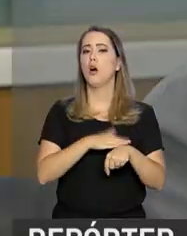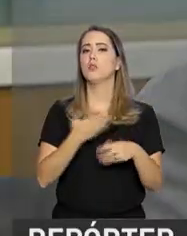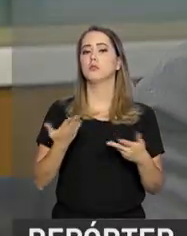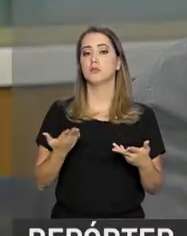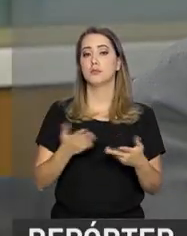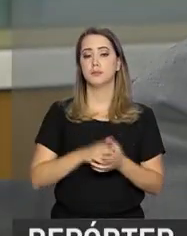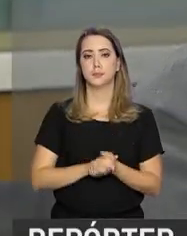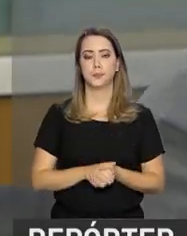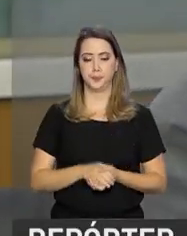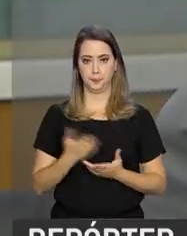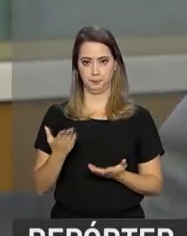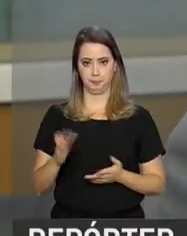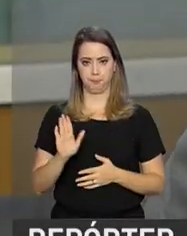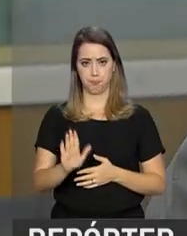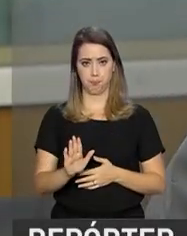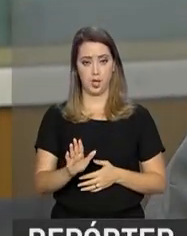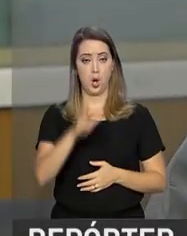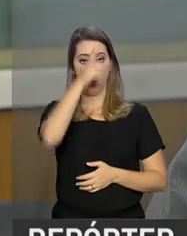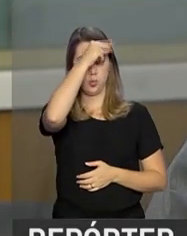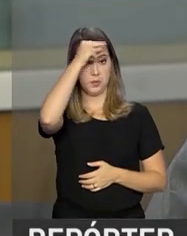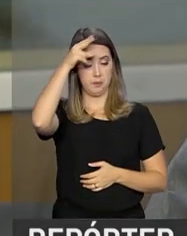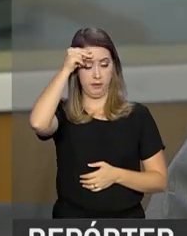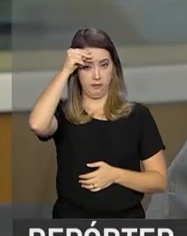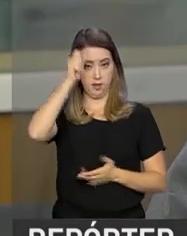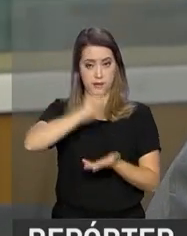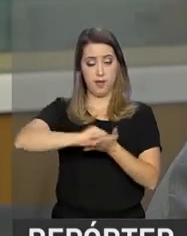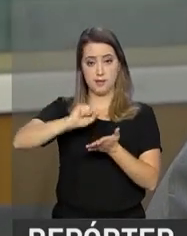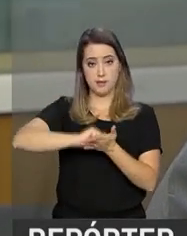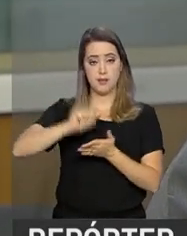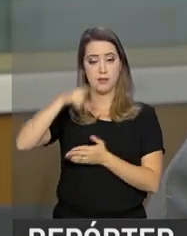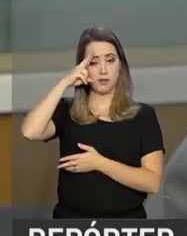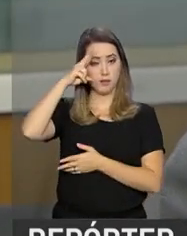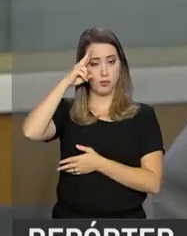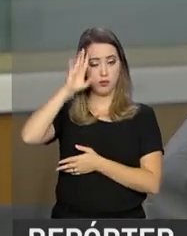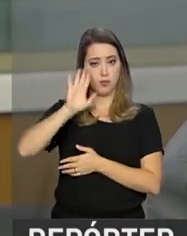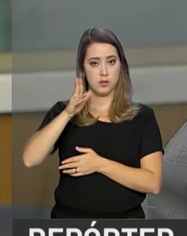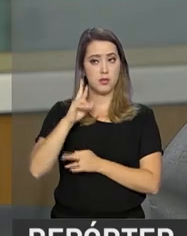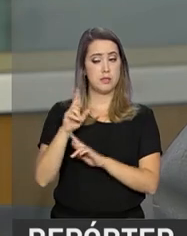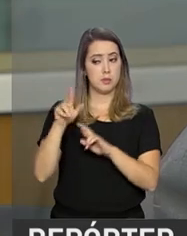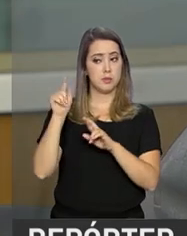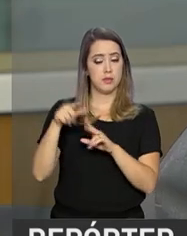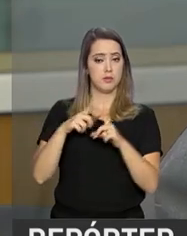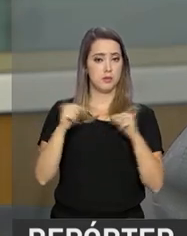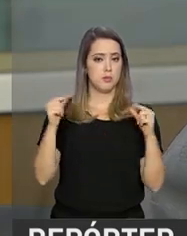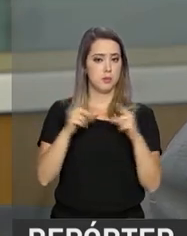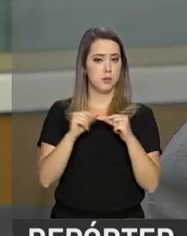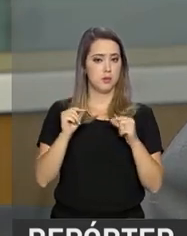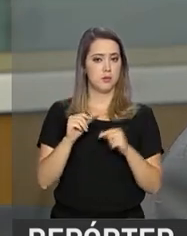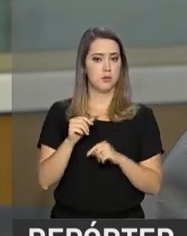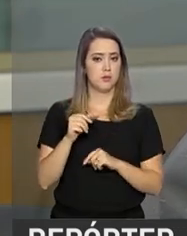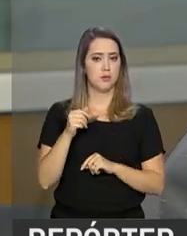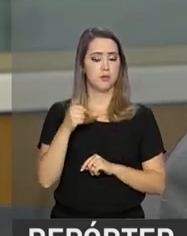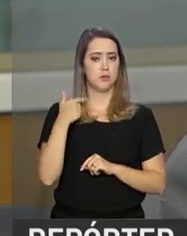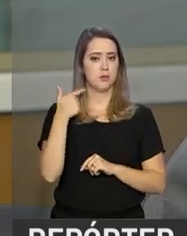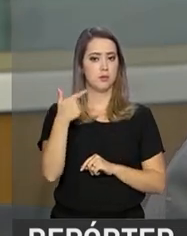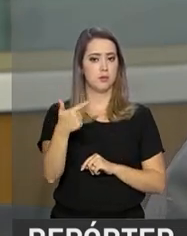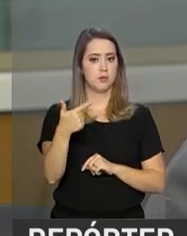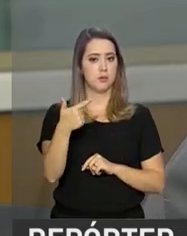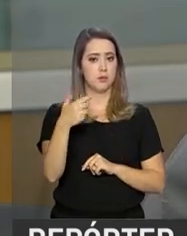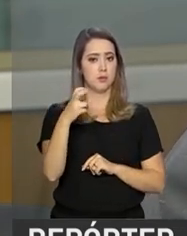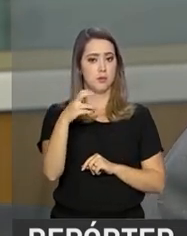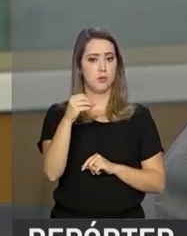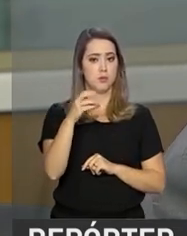que assinaram contrato nesta segunda feira para se ter uma idéia são inspirados aqui em brasília dois mil e 500